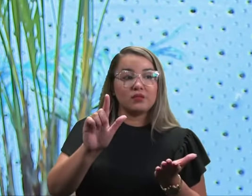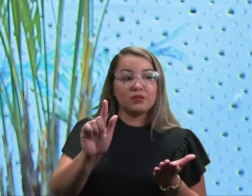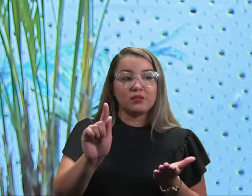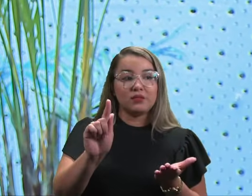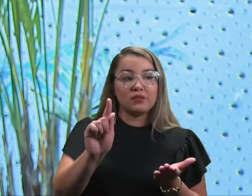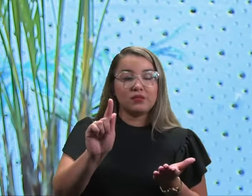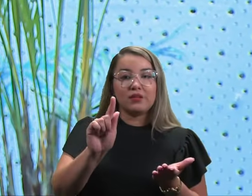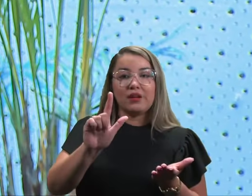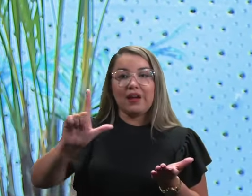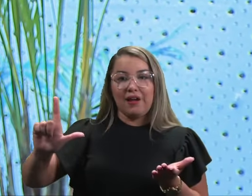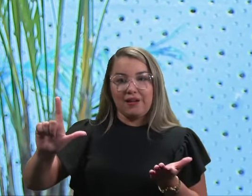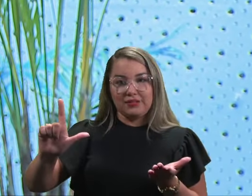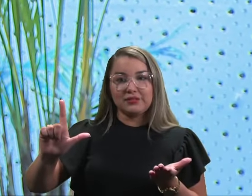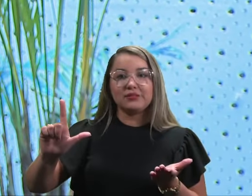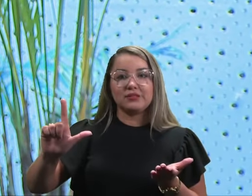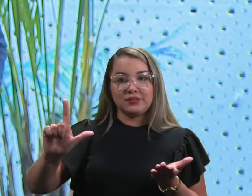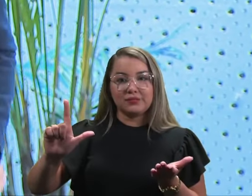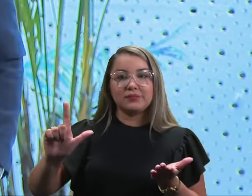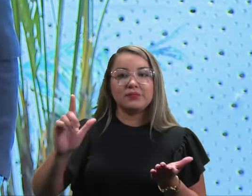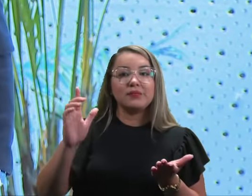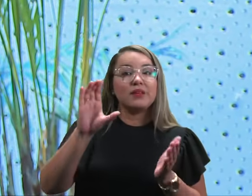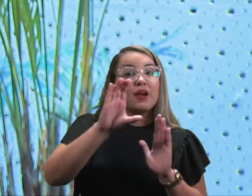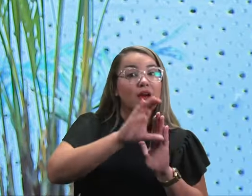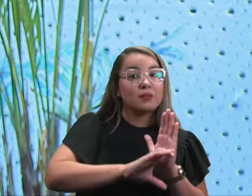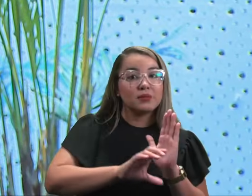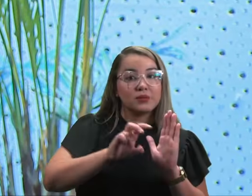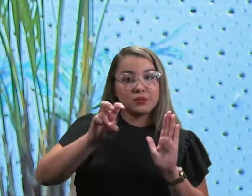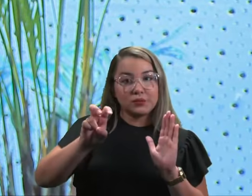Gálatas, capítulo 5,